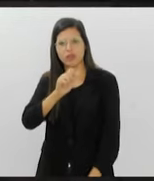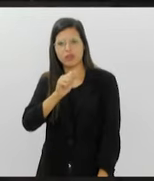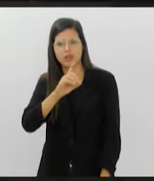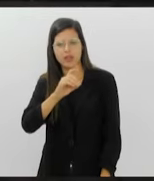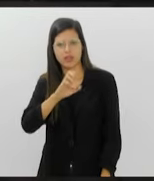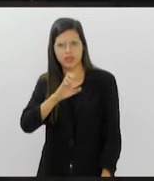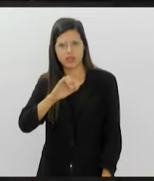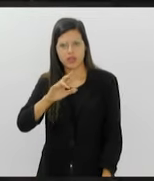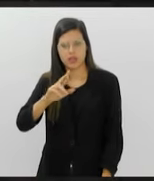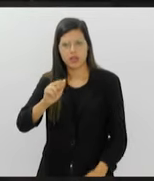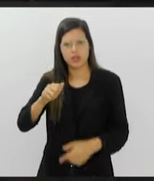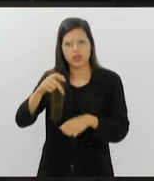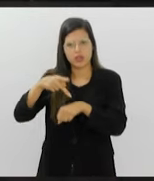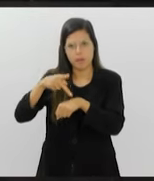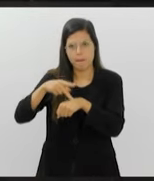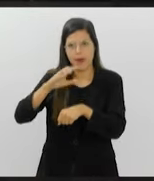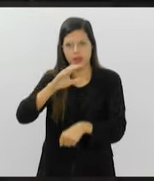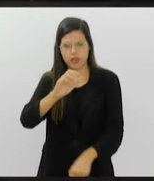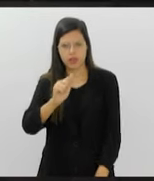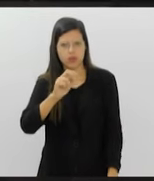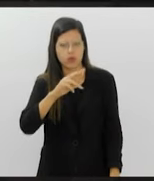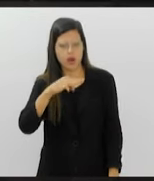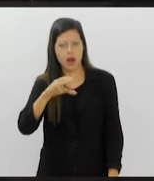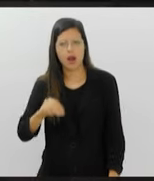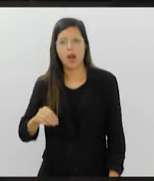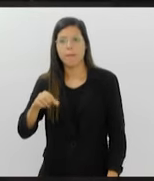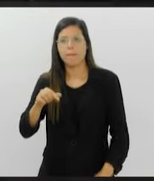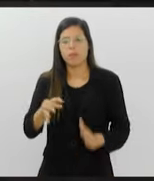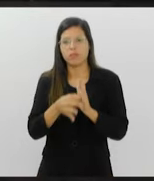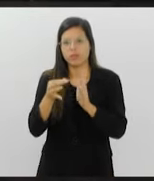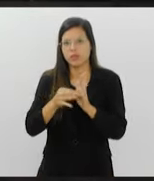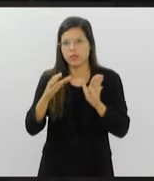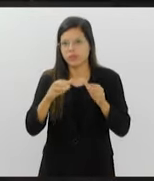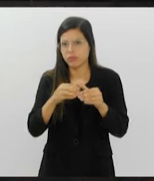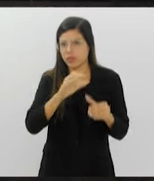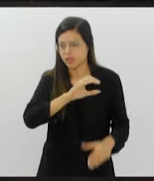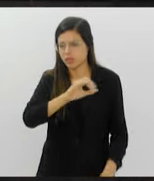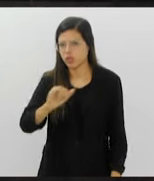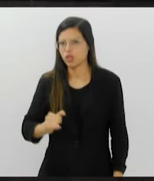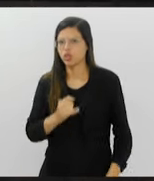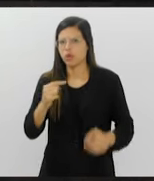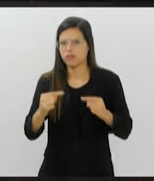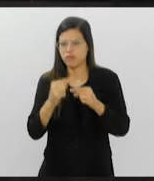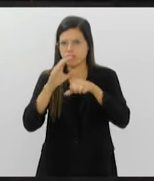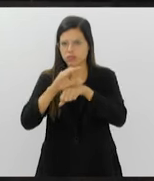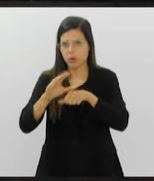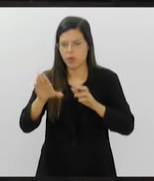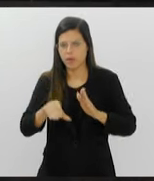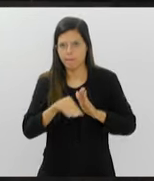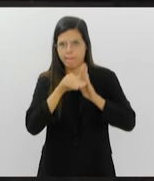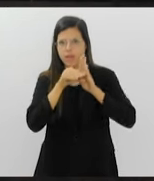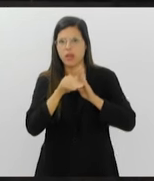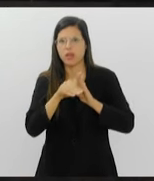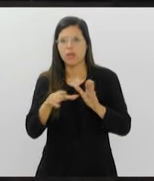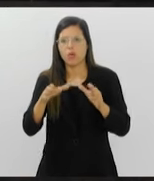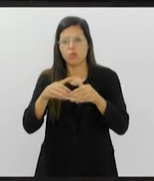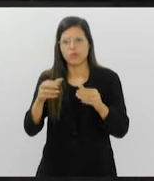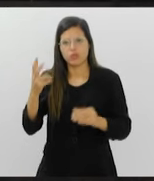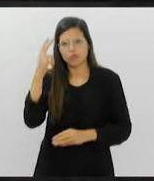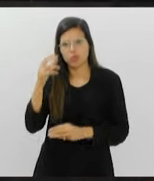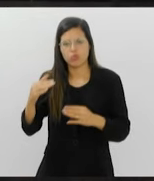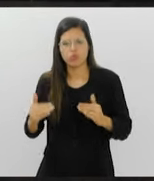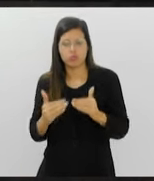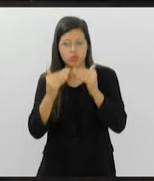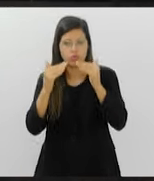dá outras providências. Pareceres das comissões Constituição e Justiça pela constitucionalidade com emendas, de cultura favorável, de